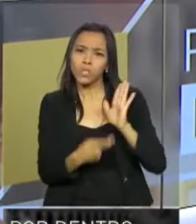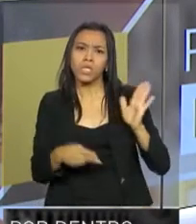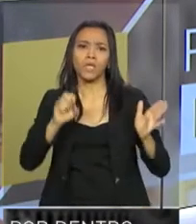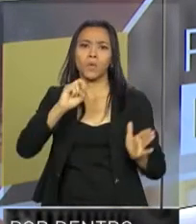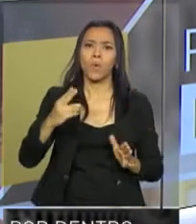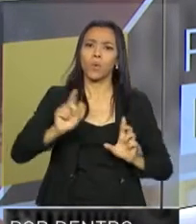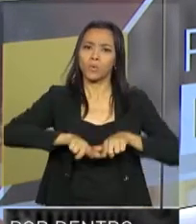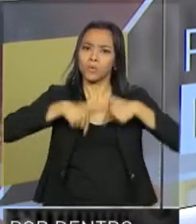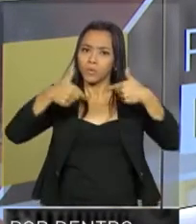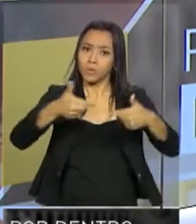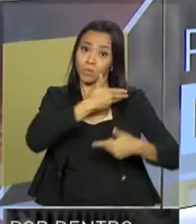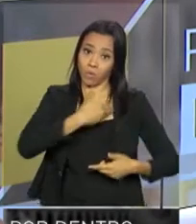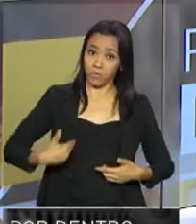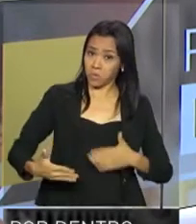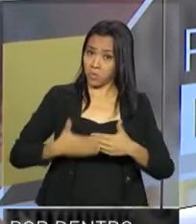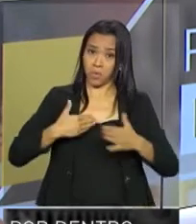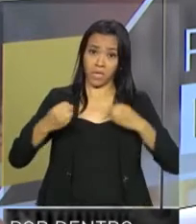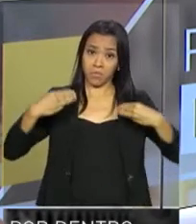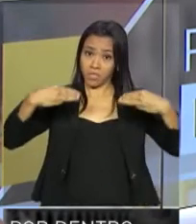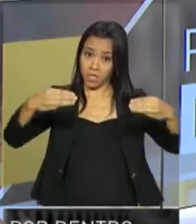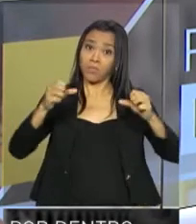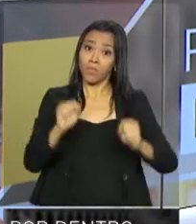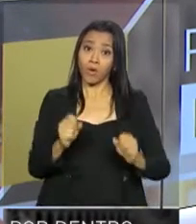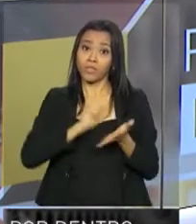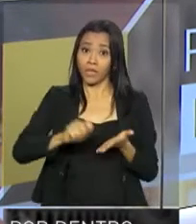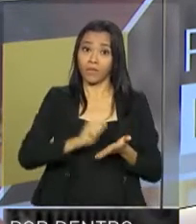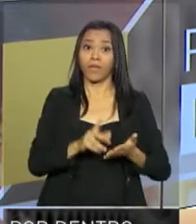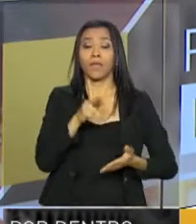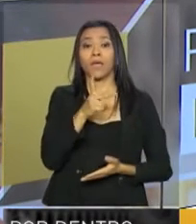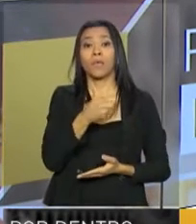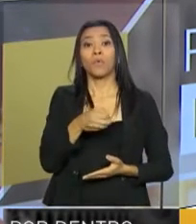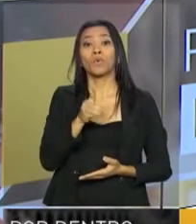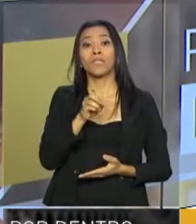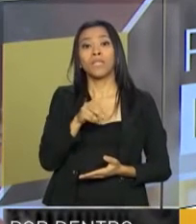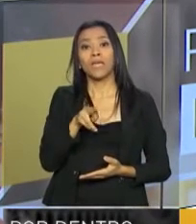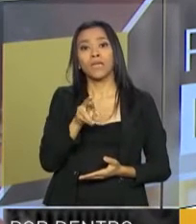ou ação do governo de qualquer ministério, escreva para